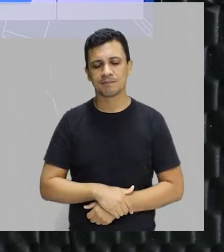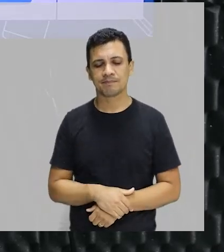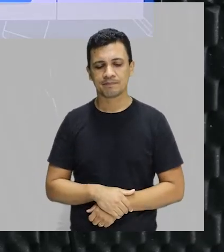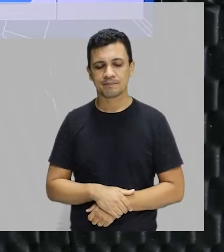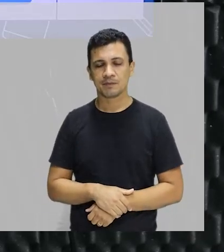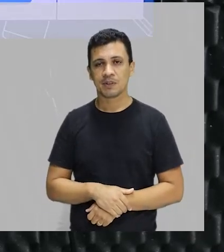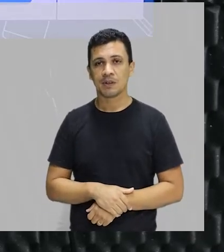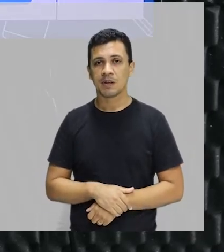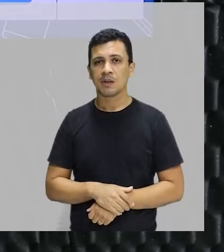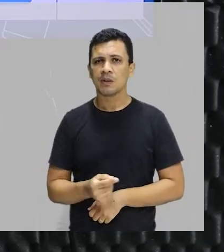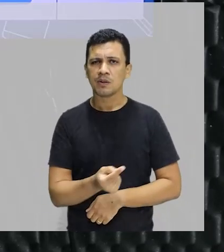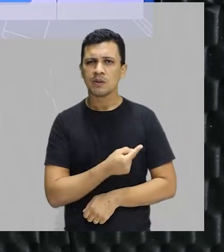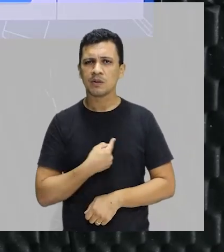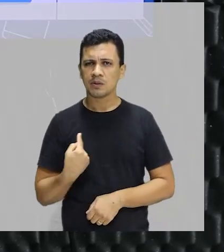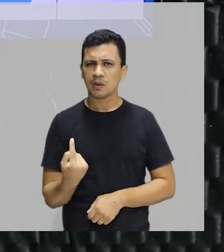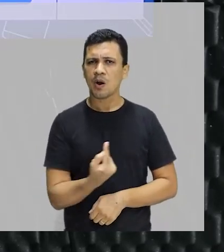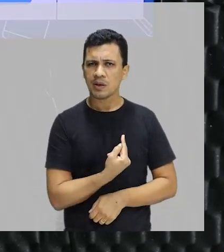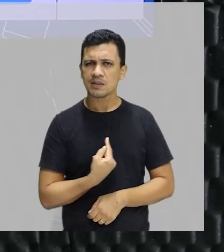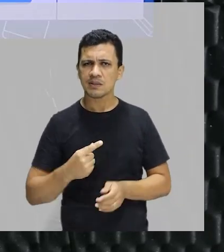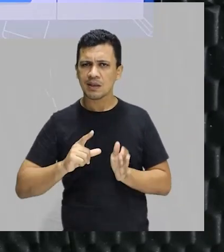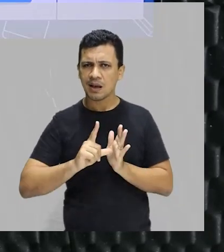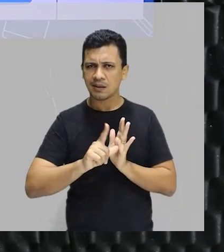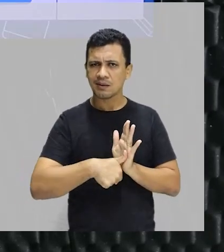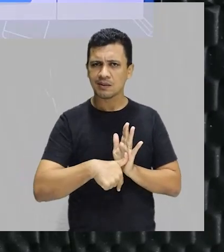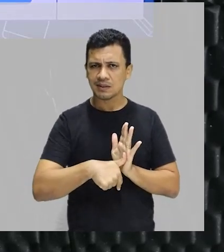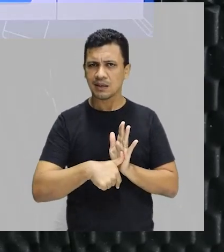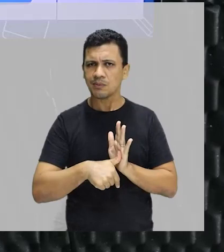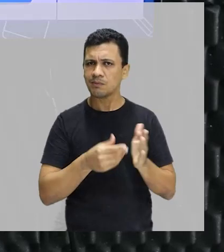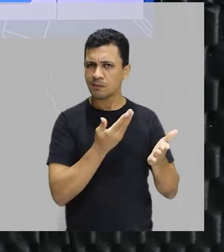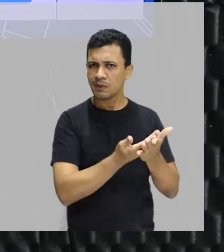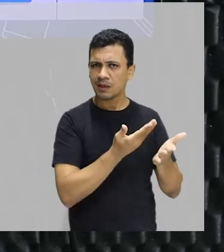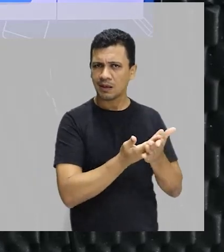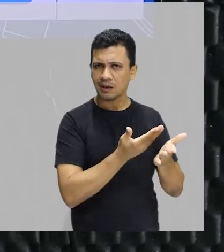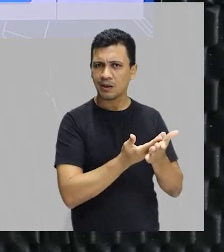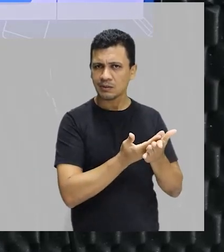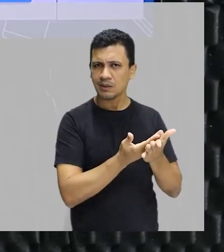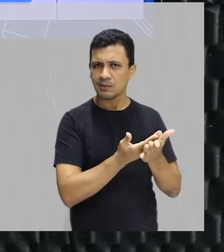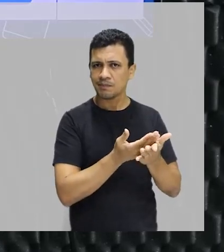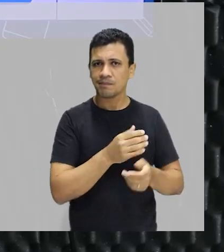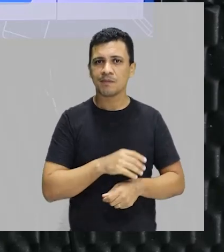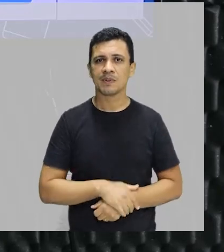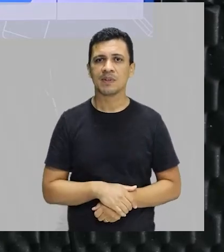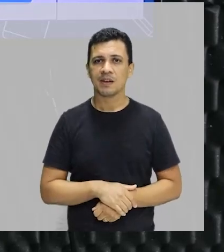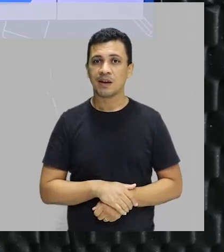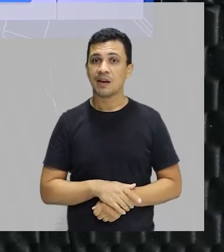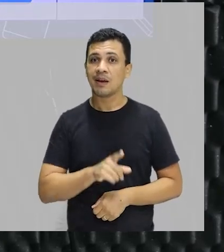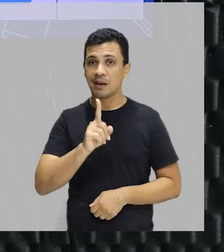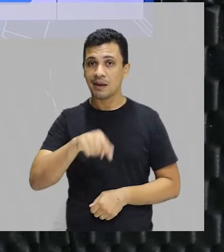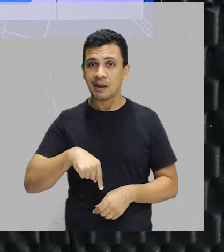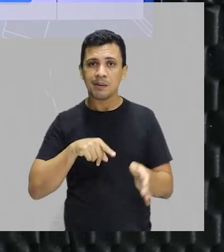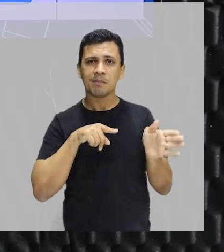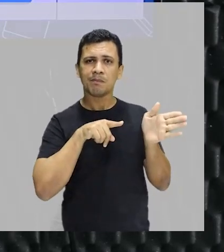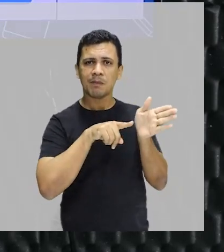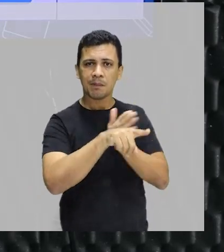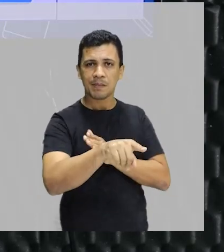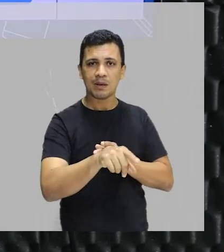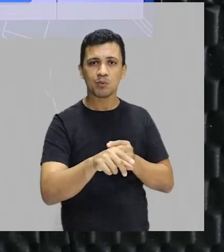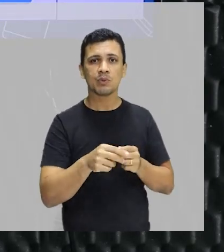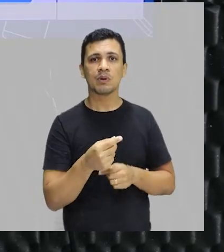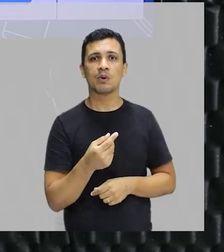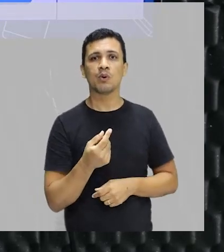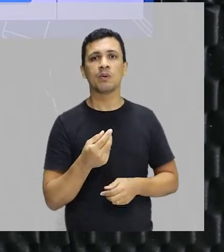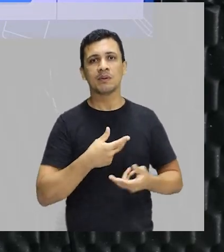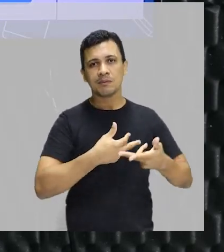class? Nós estávamos atrasados para a aula? Questionando, fazendo uma pergunta no